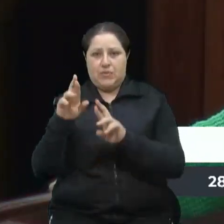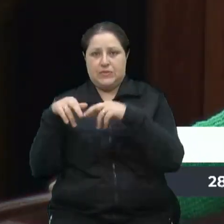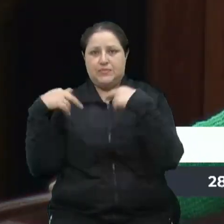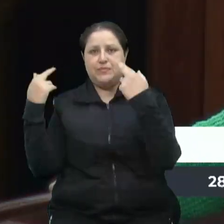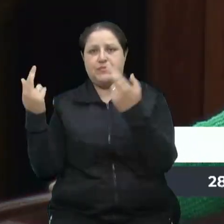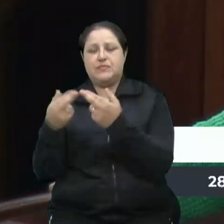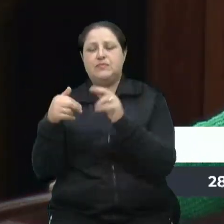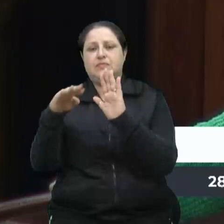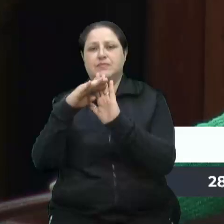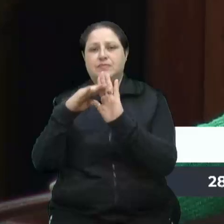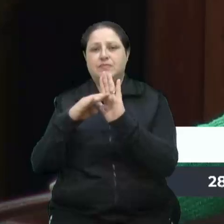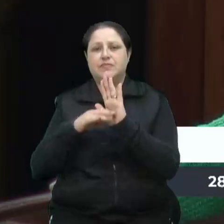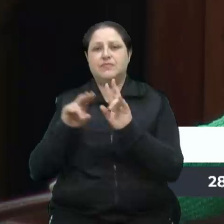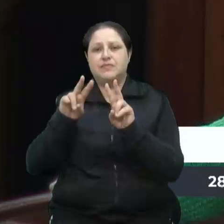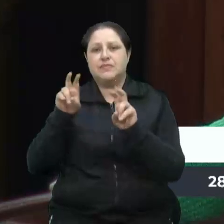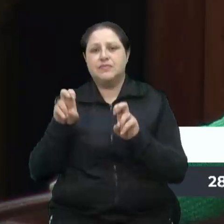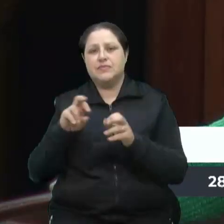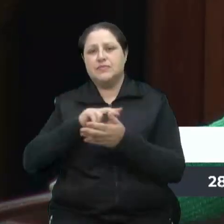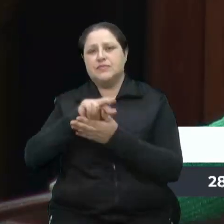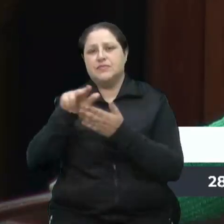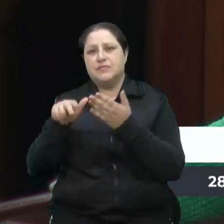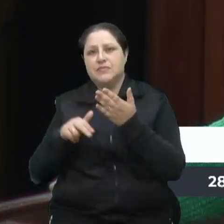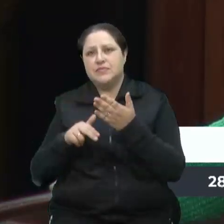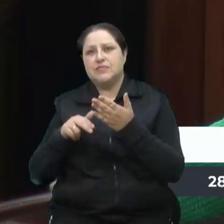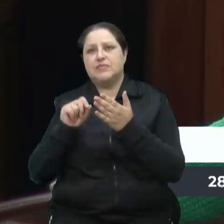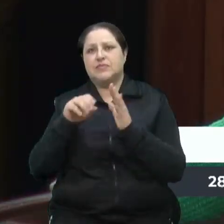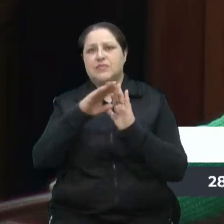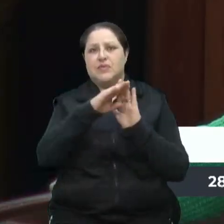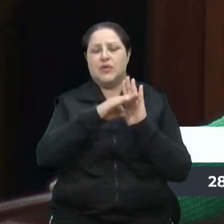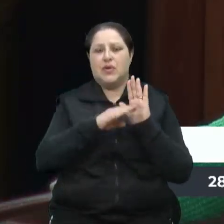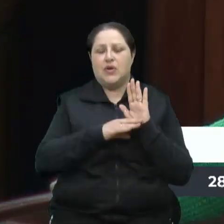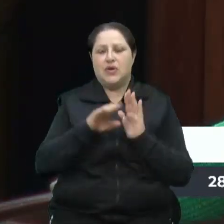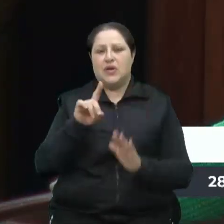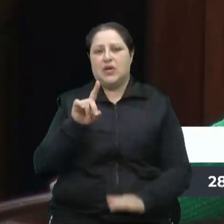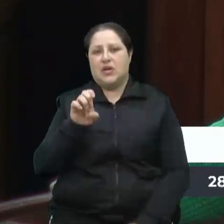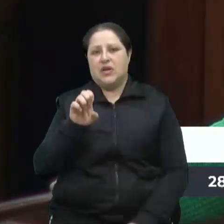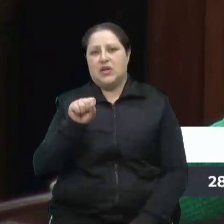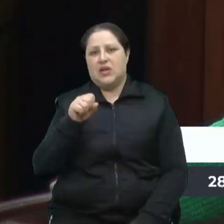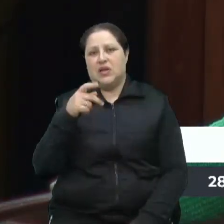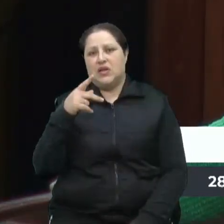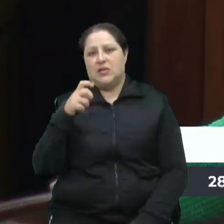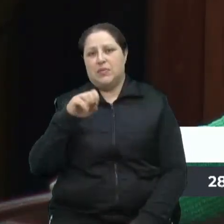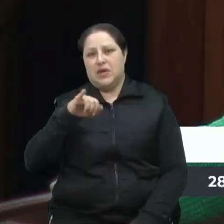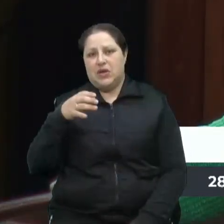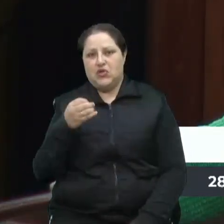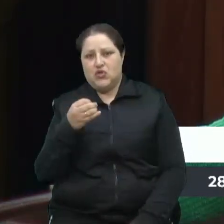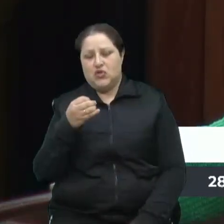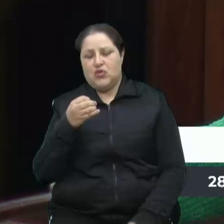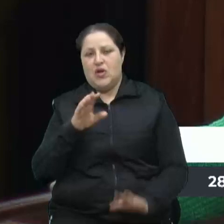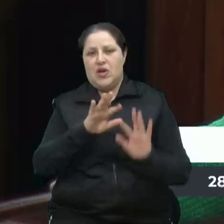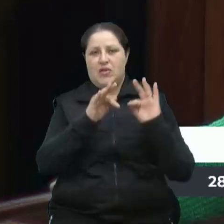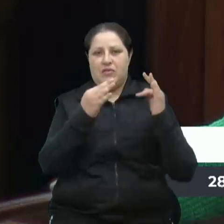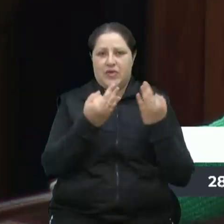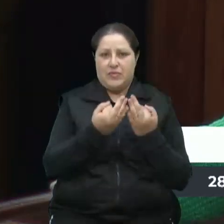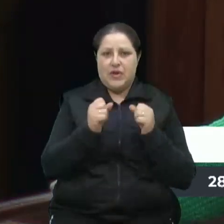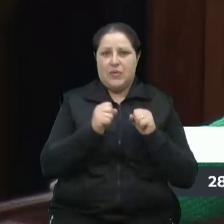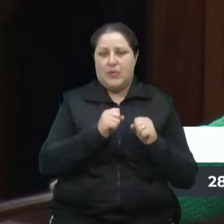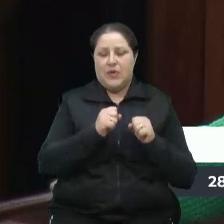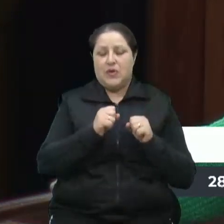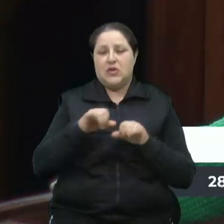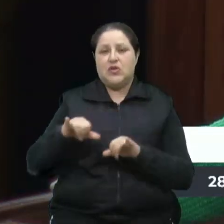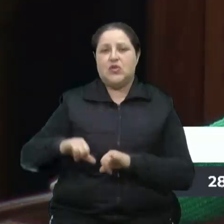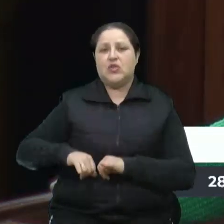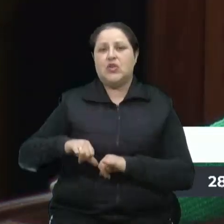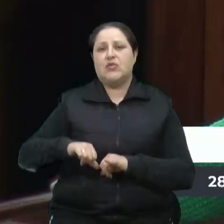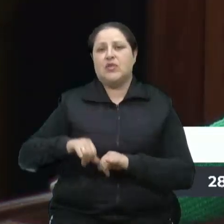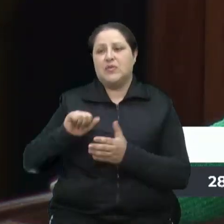cuja pauta se tratava de uma série de ordens de despejo que mais de 150 famílias poderão sofrer